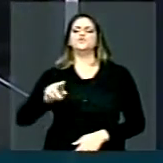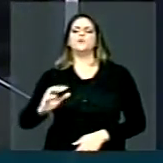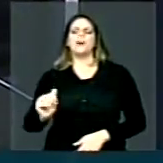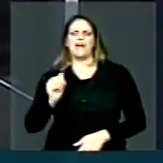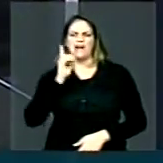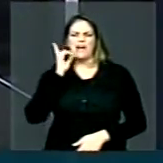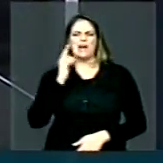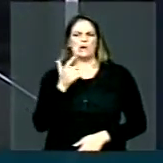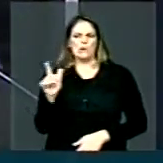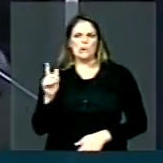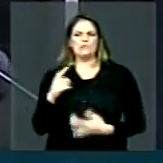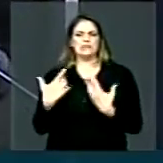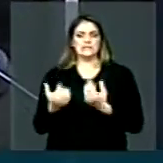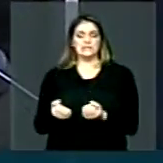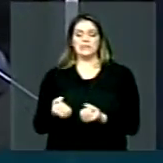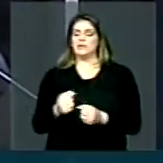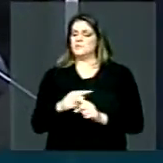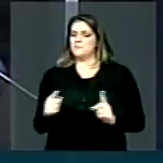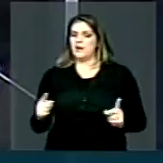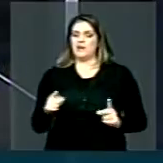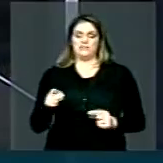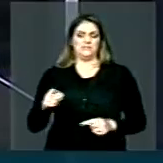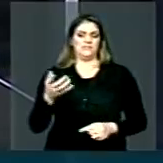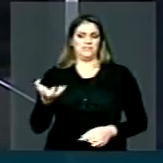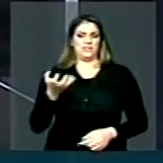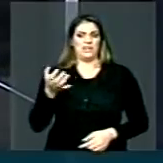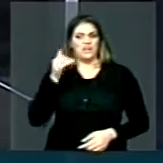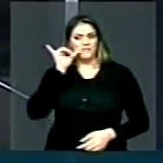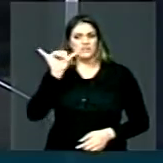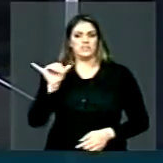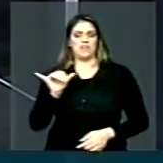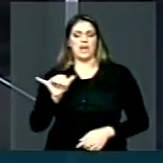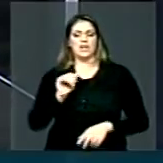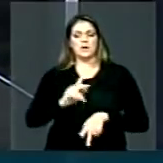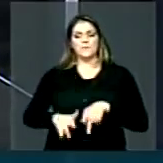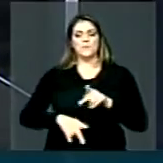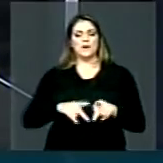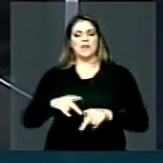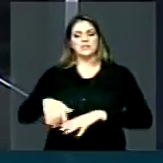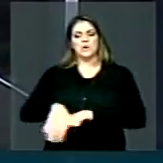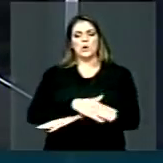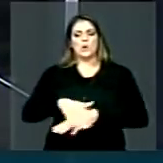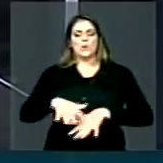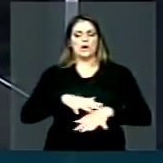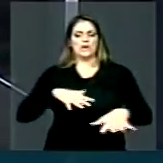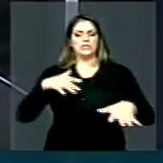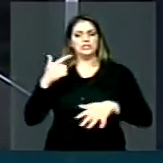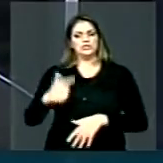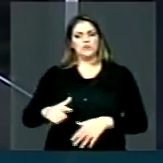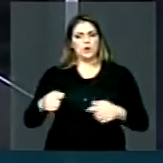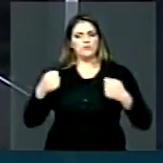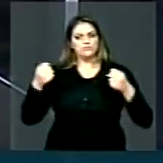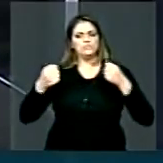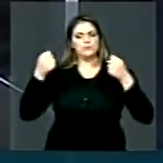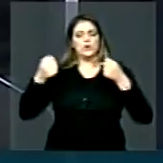é evitar que novamente o povo vá às ruas com uma plataforma de